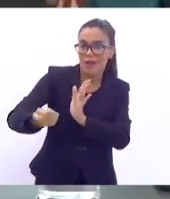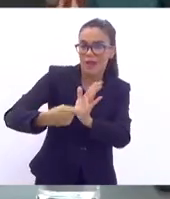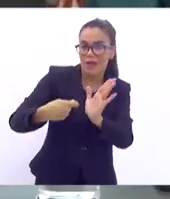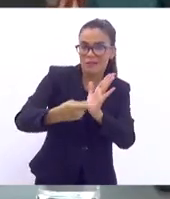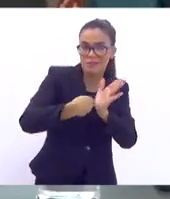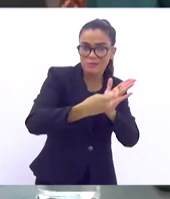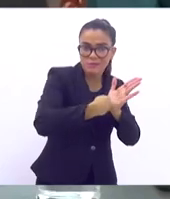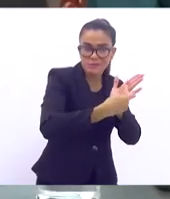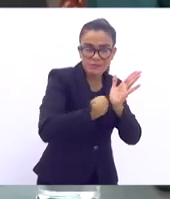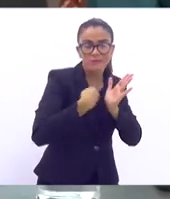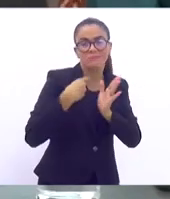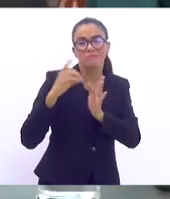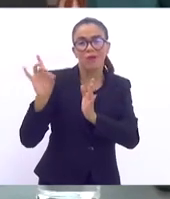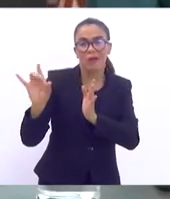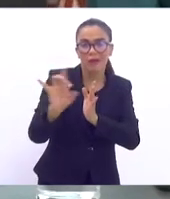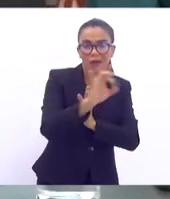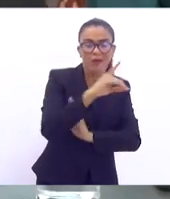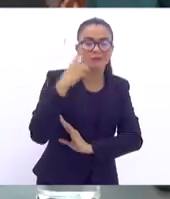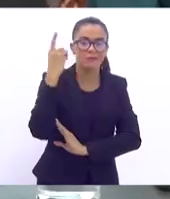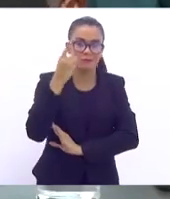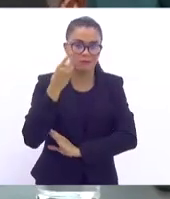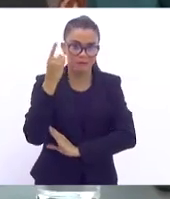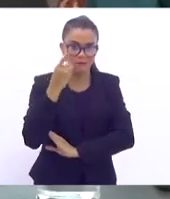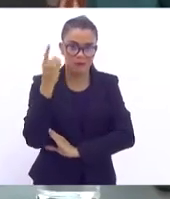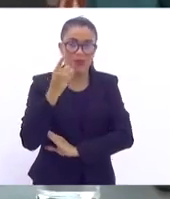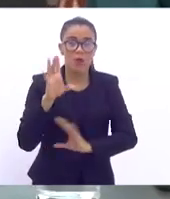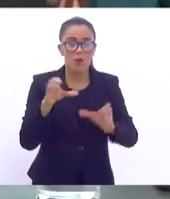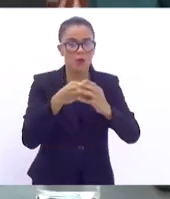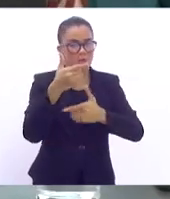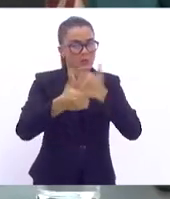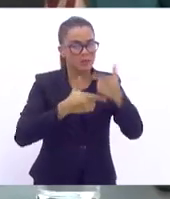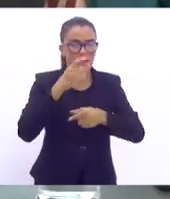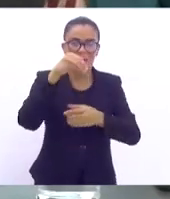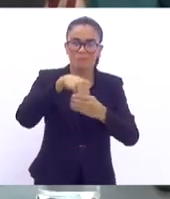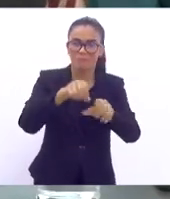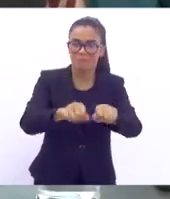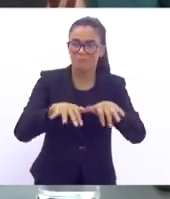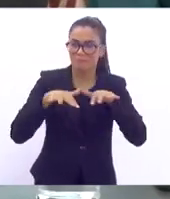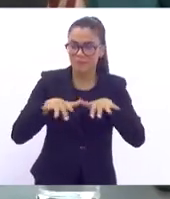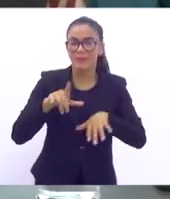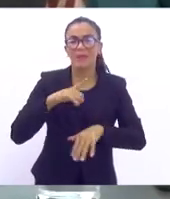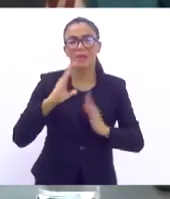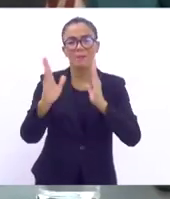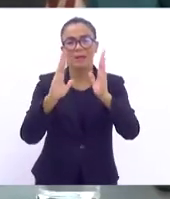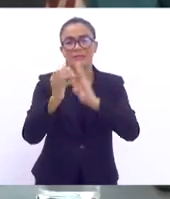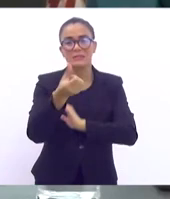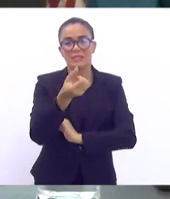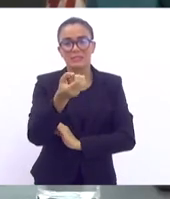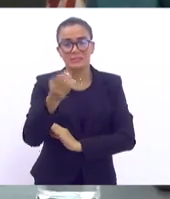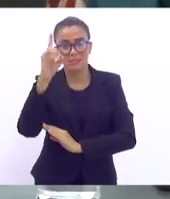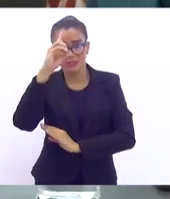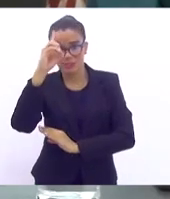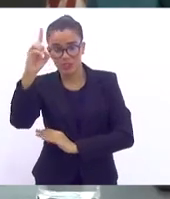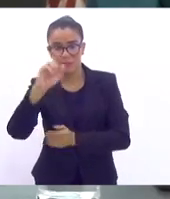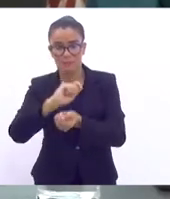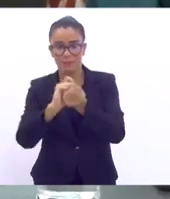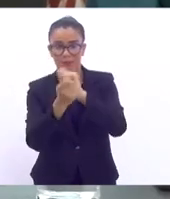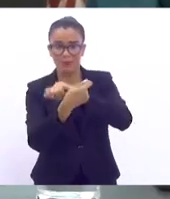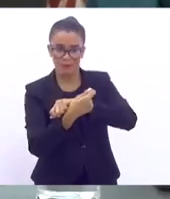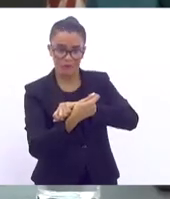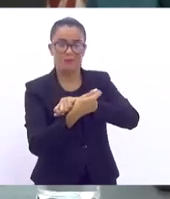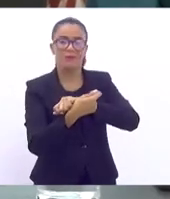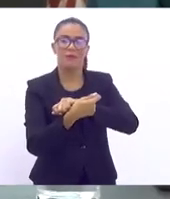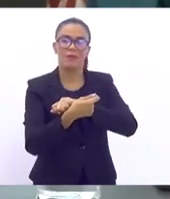pelos deputados as atuais frente parlamentares existentes eram 60 dias para se adequada